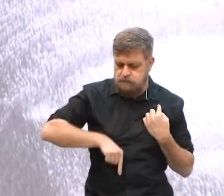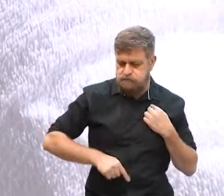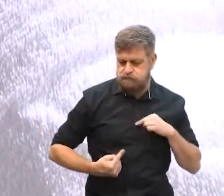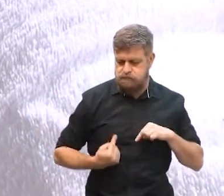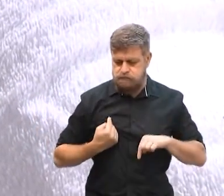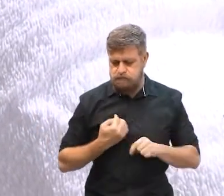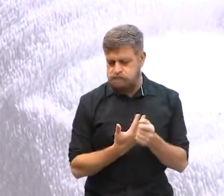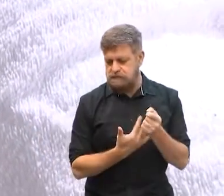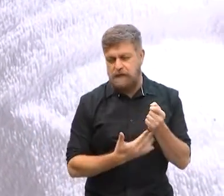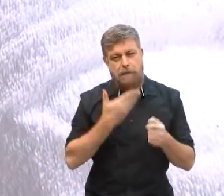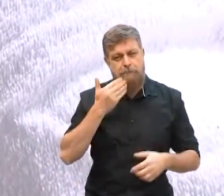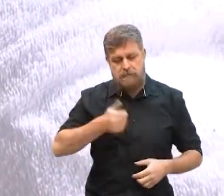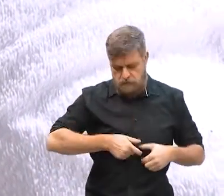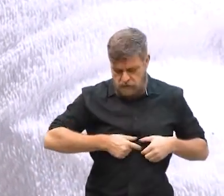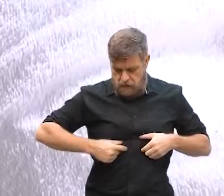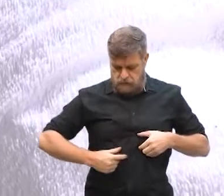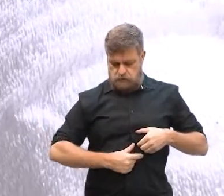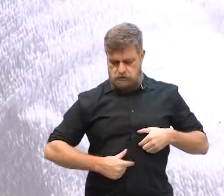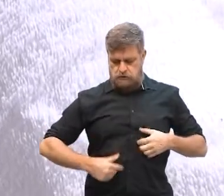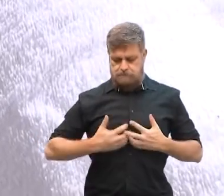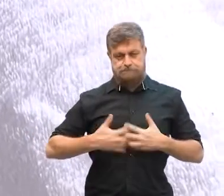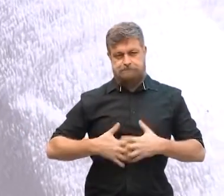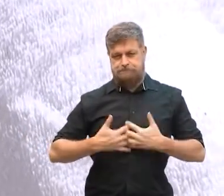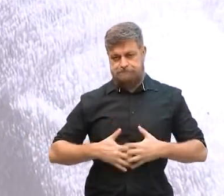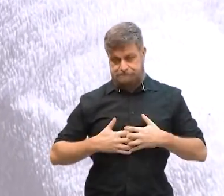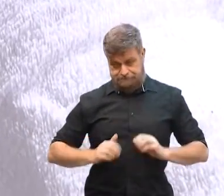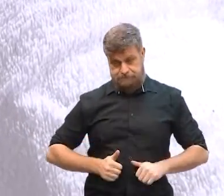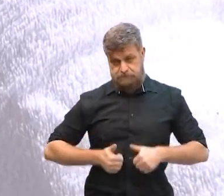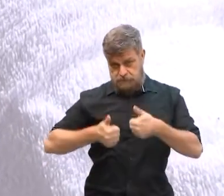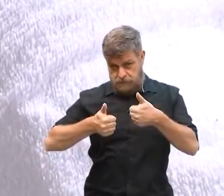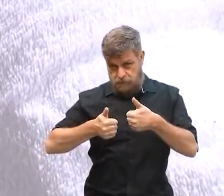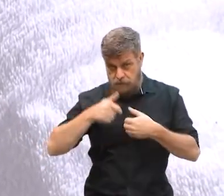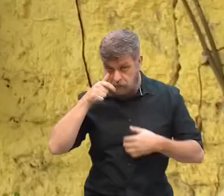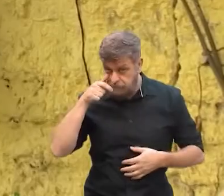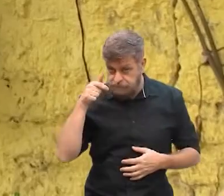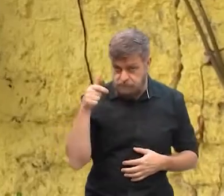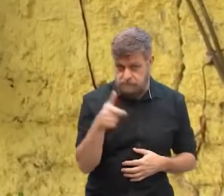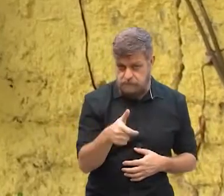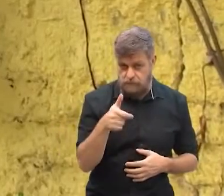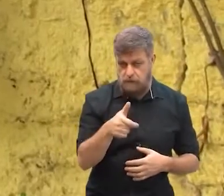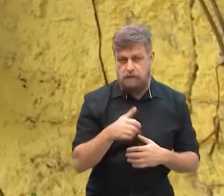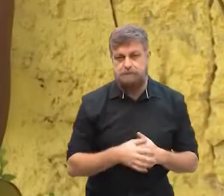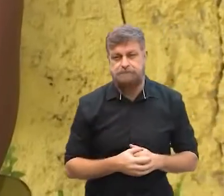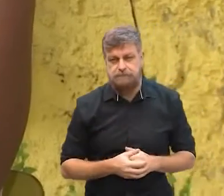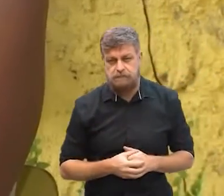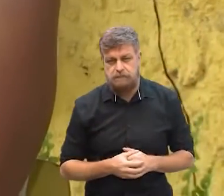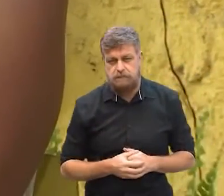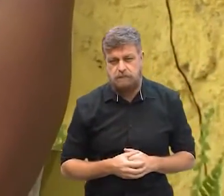sanguínea melhora, funcionamento do intestino melhora. Puxa vida. Olha só que interessante, pessoal, o que a Yamara falou pra